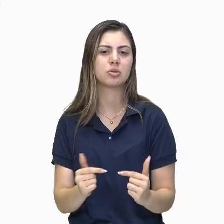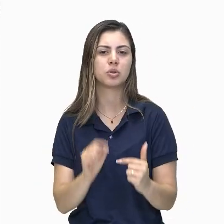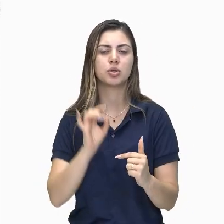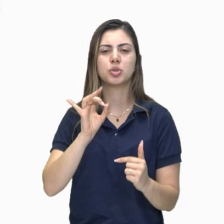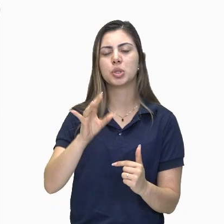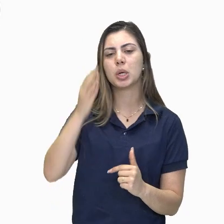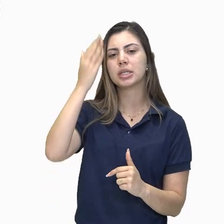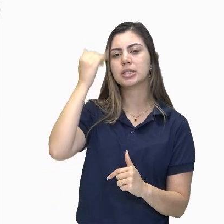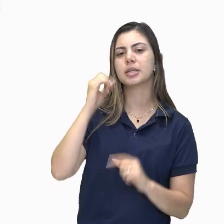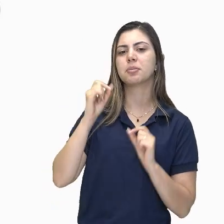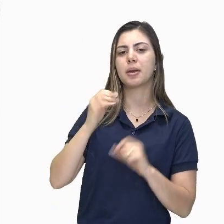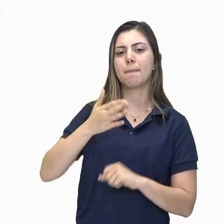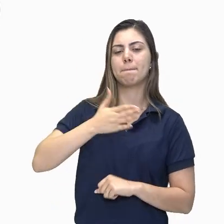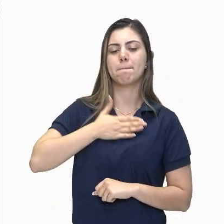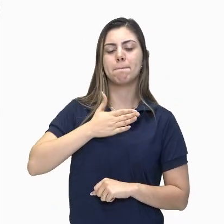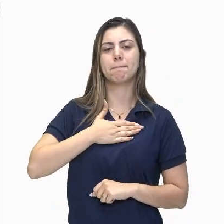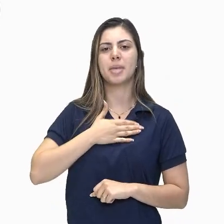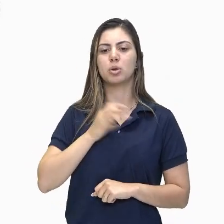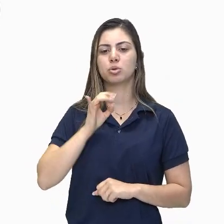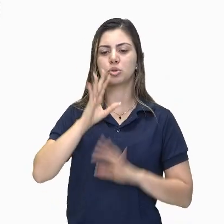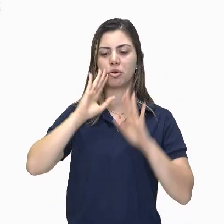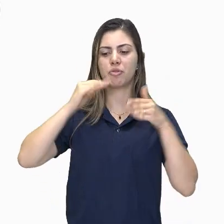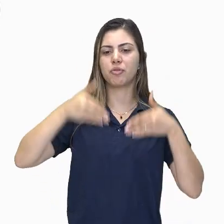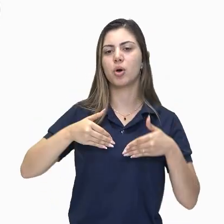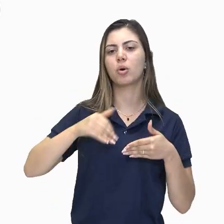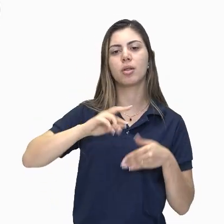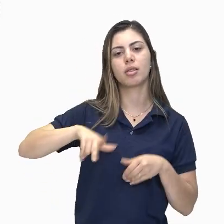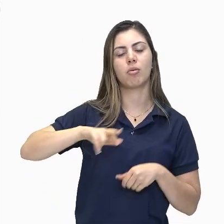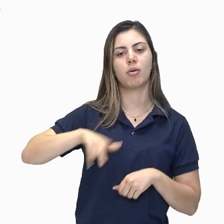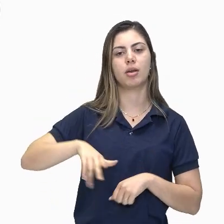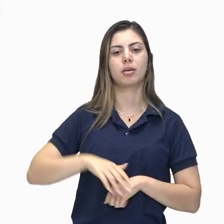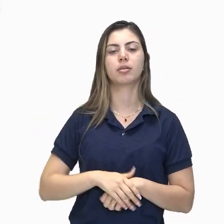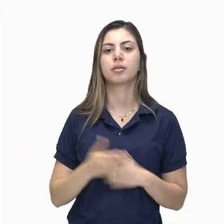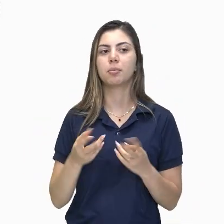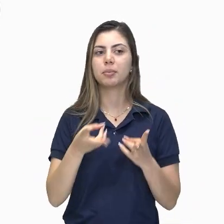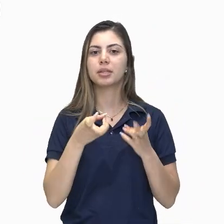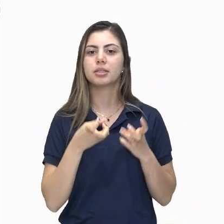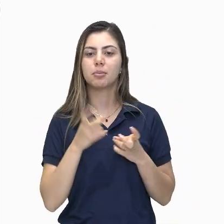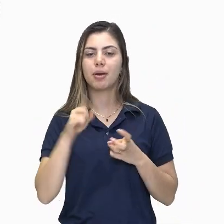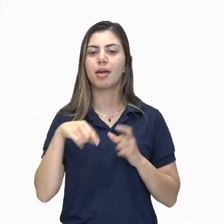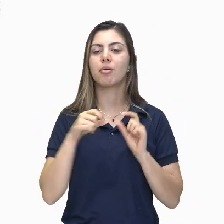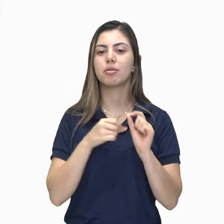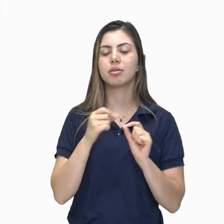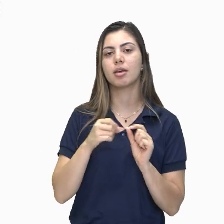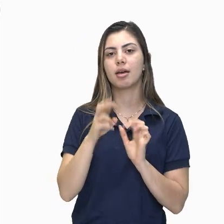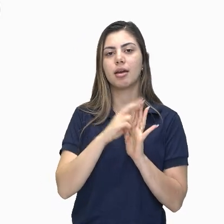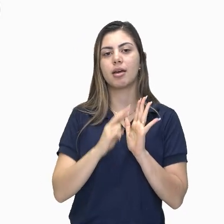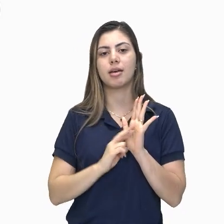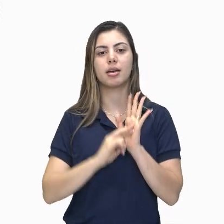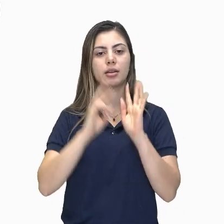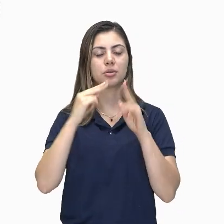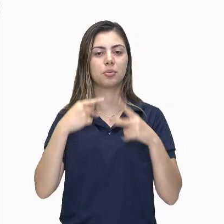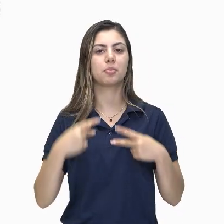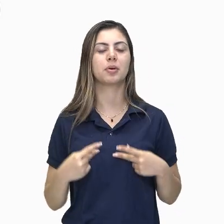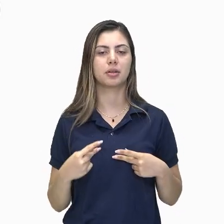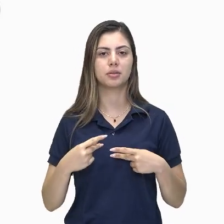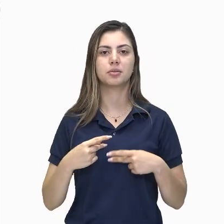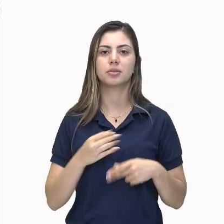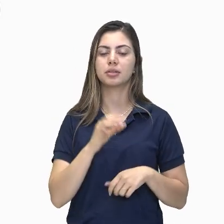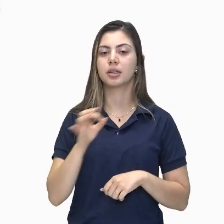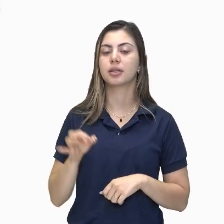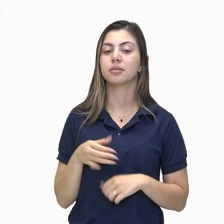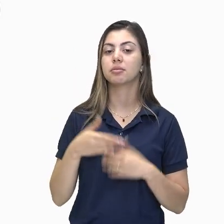não é meu. Isso é muito importante. Trazer o elemento do outro. Lei do homem, lei do antropófago. E aí, claro